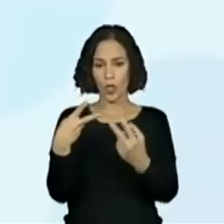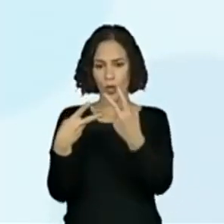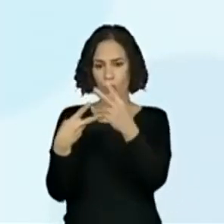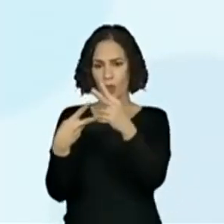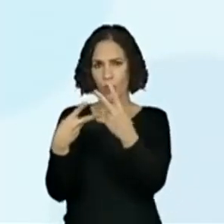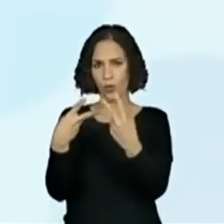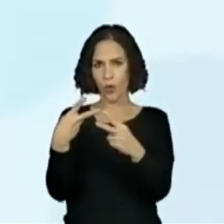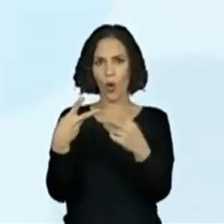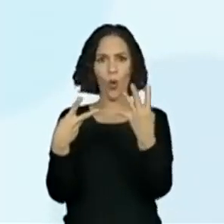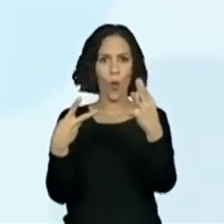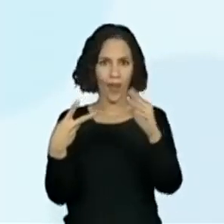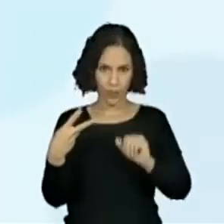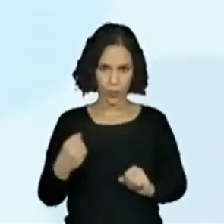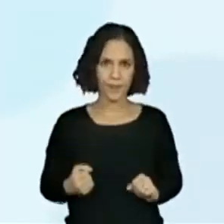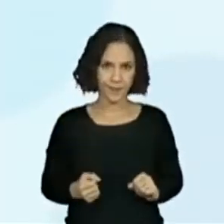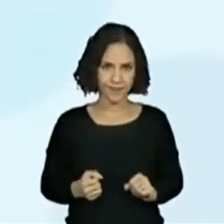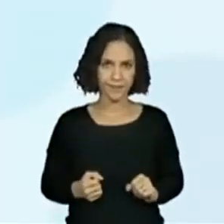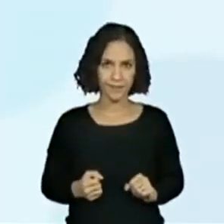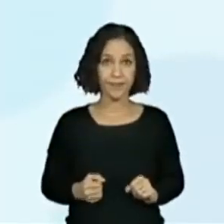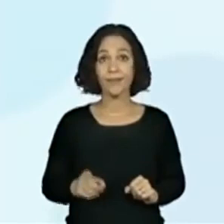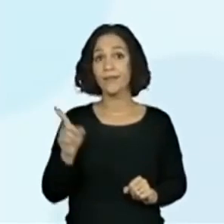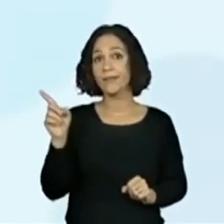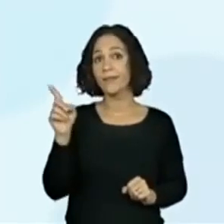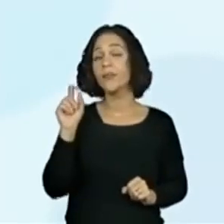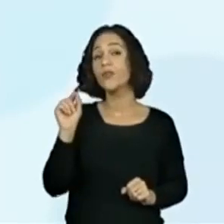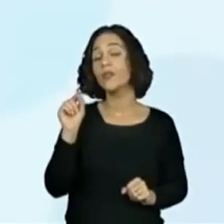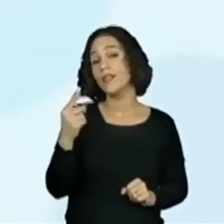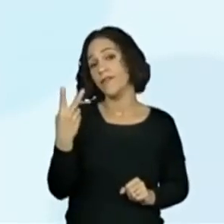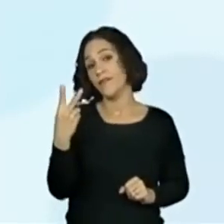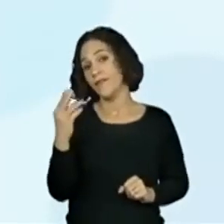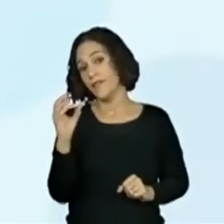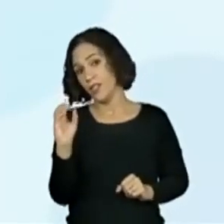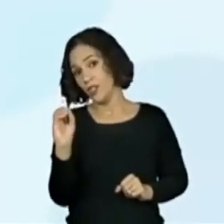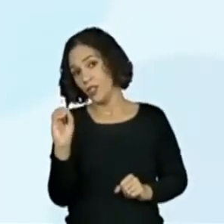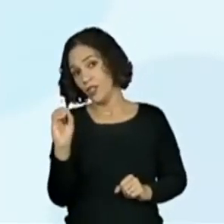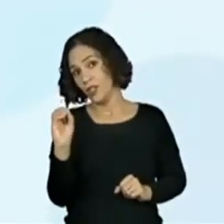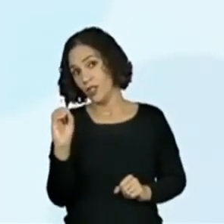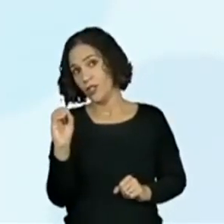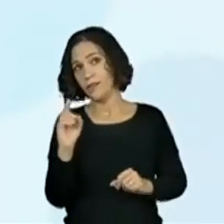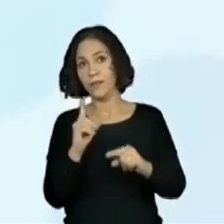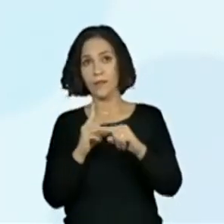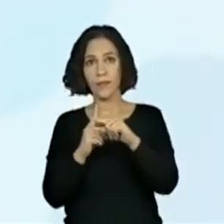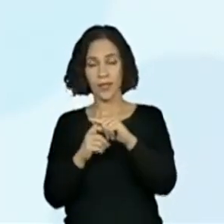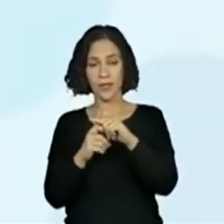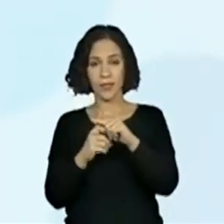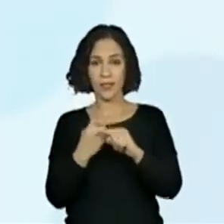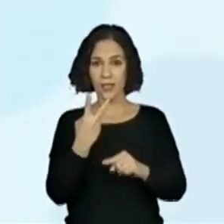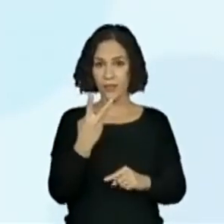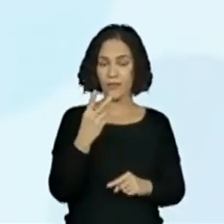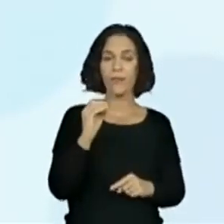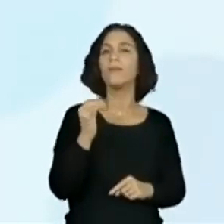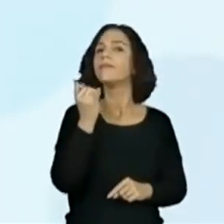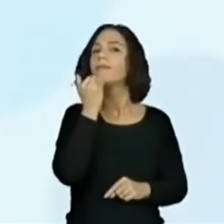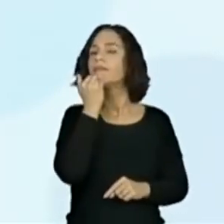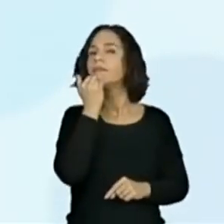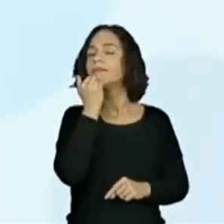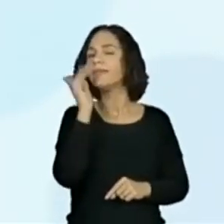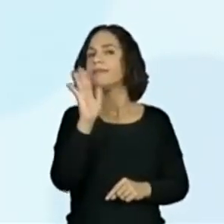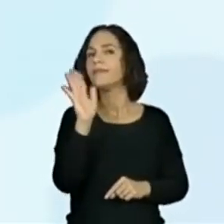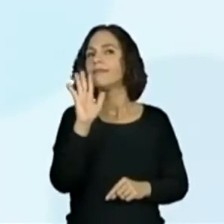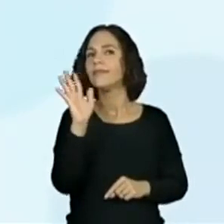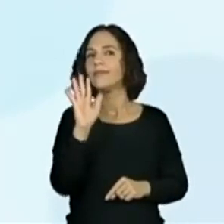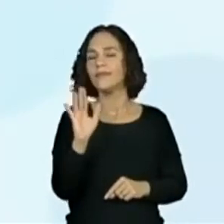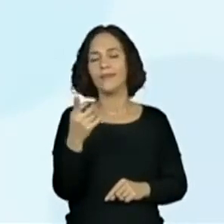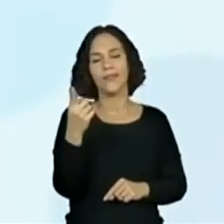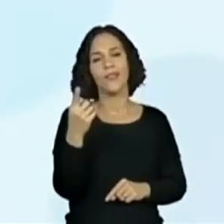reais. Aqui eu sei que dá 20. Aí, para saber o que ele tem a mais... 20 não, peraí, eu tenho